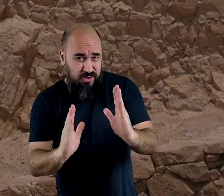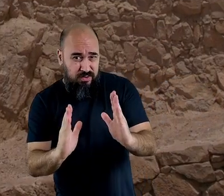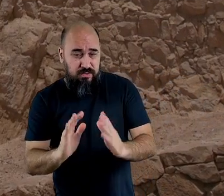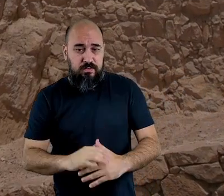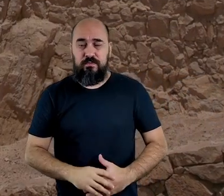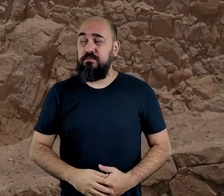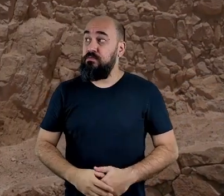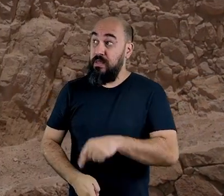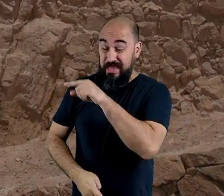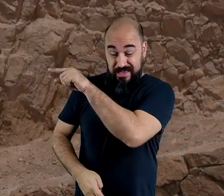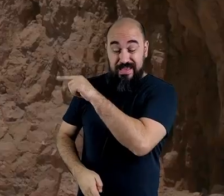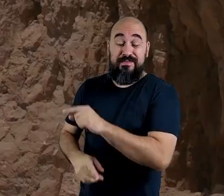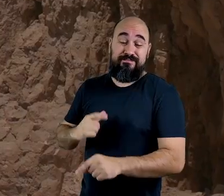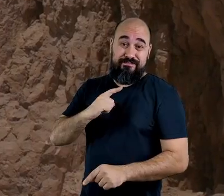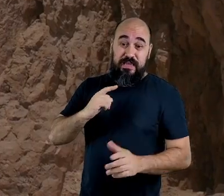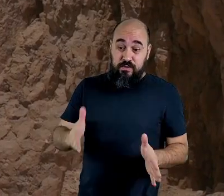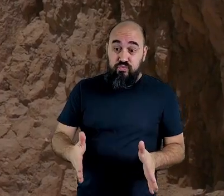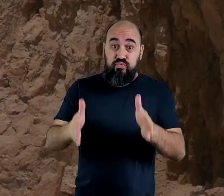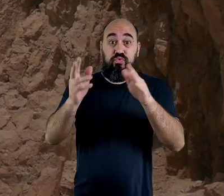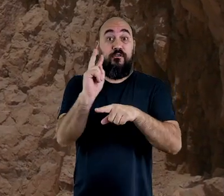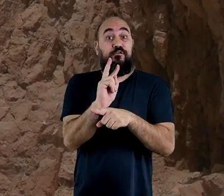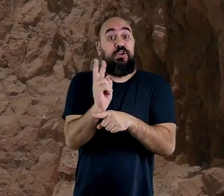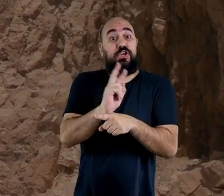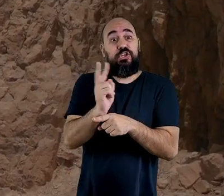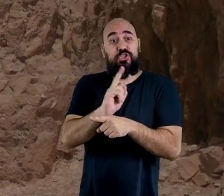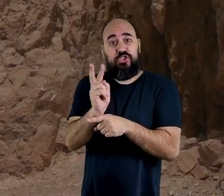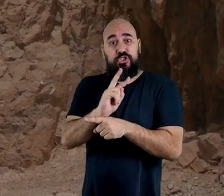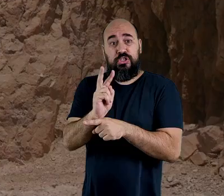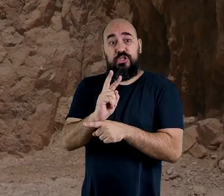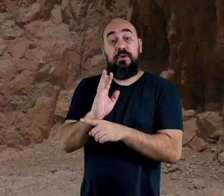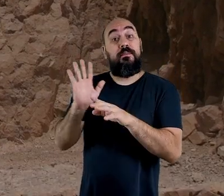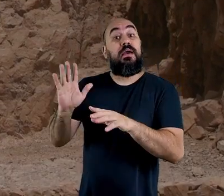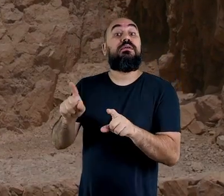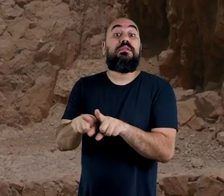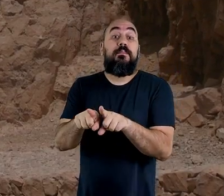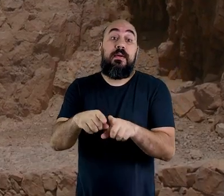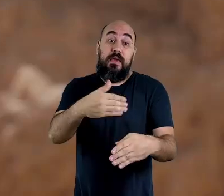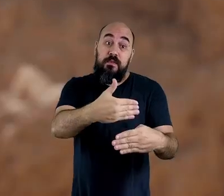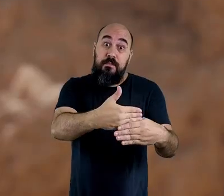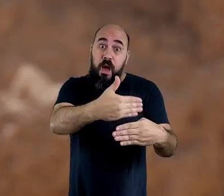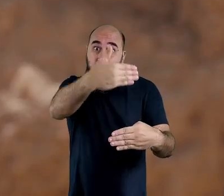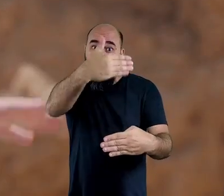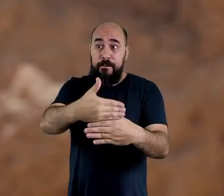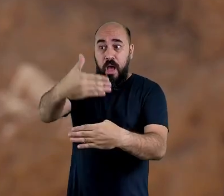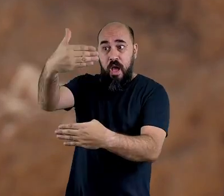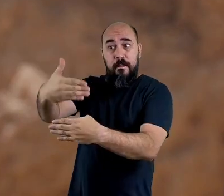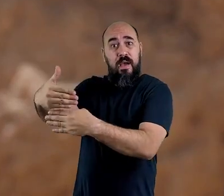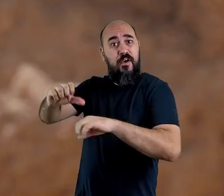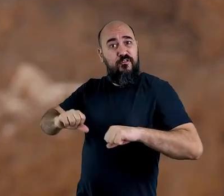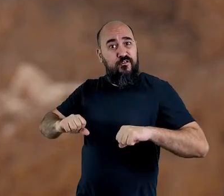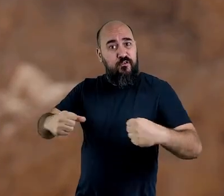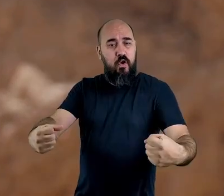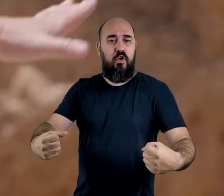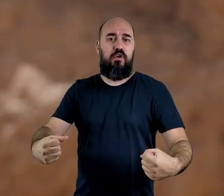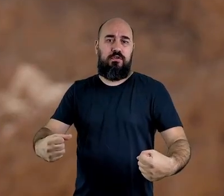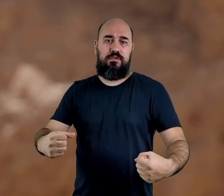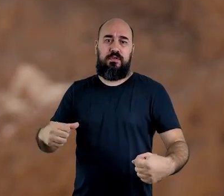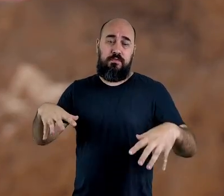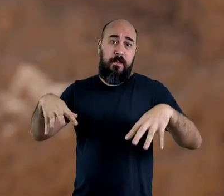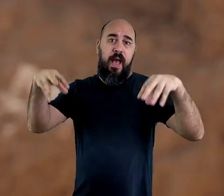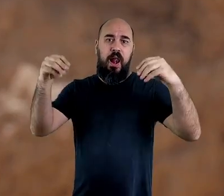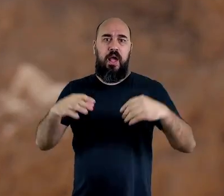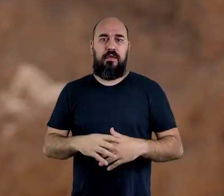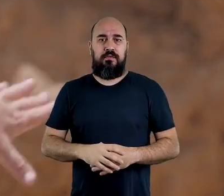mas também a linha de fortificação sul de todo o complexo do Palácio Norte. Como você pode ver, há